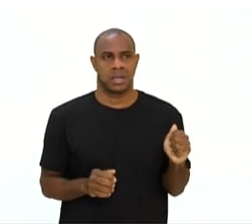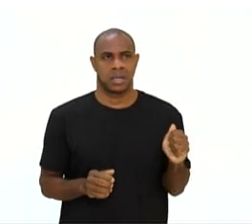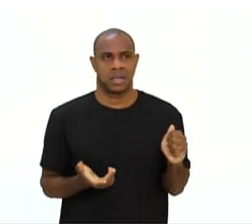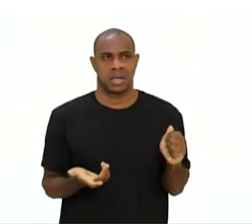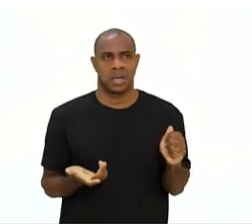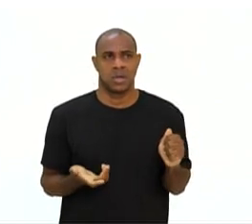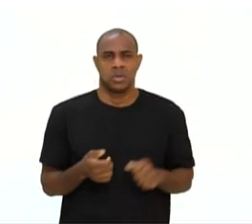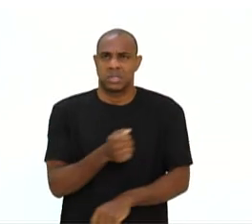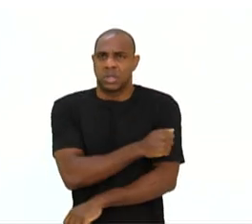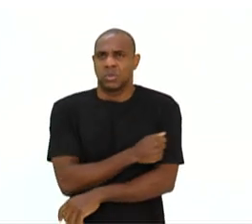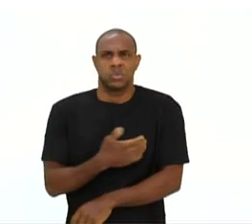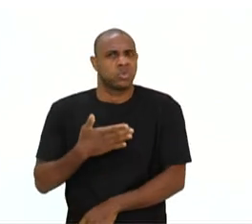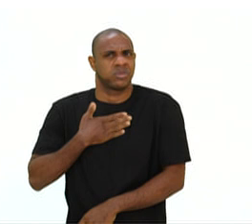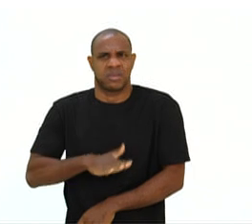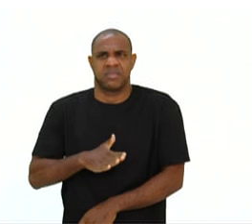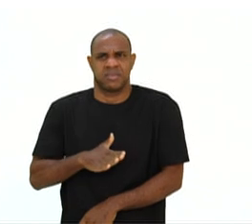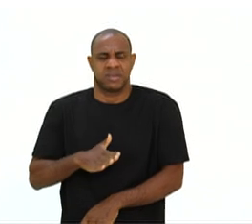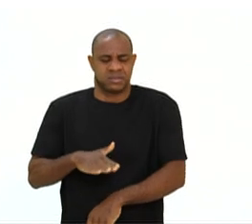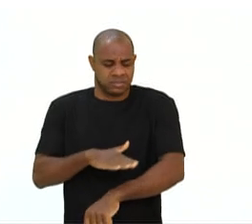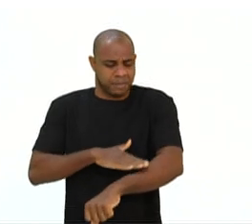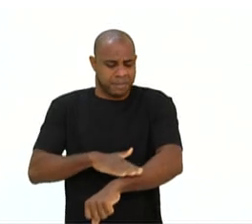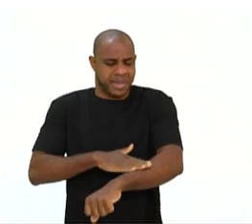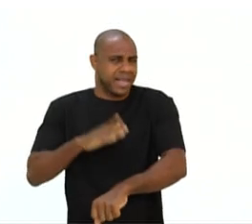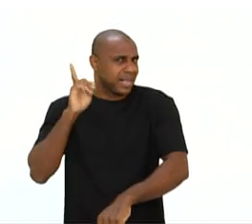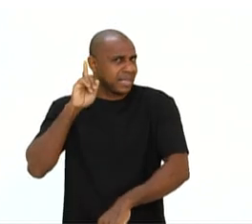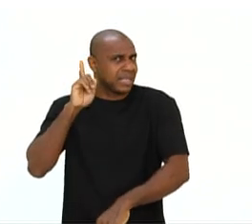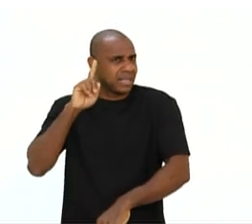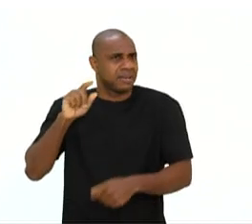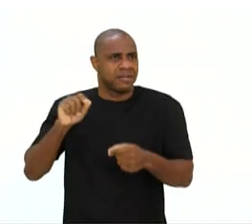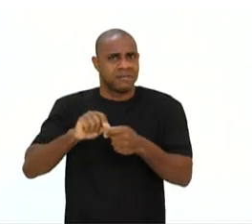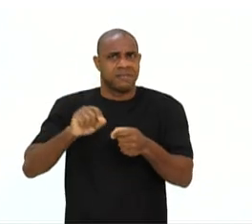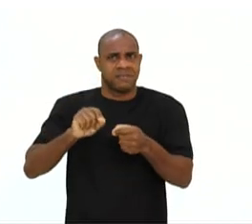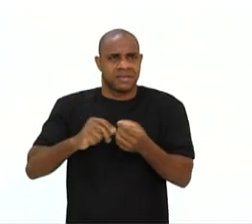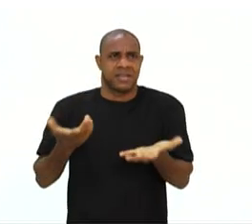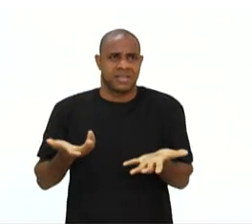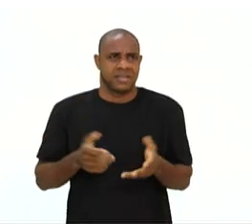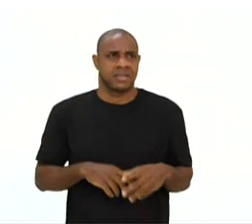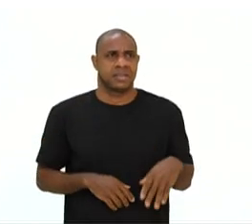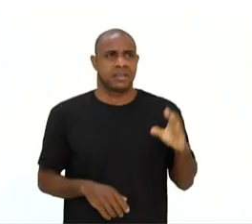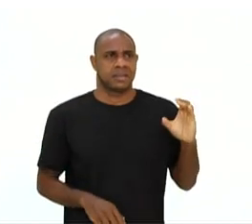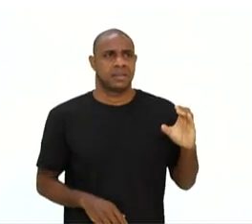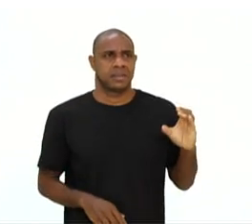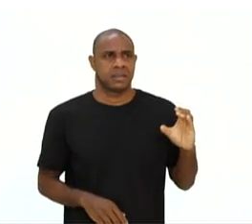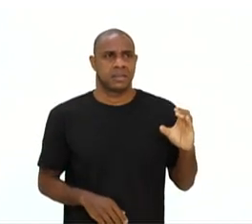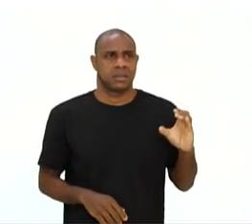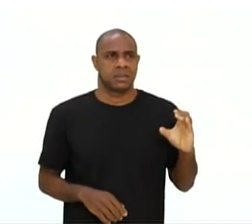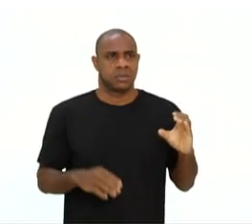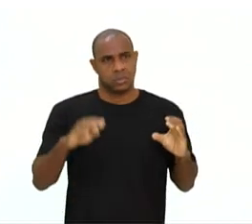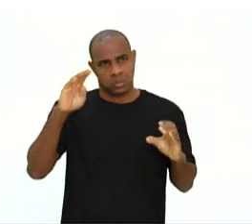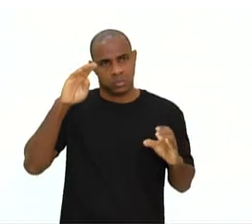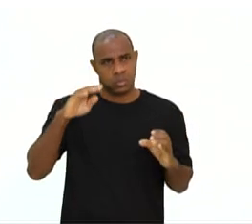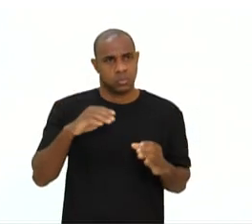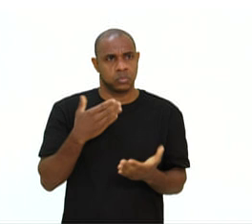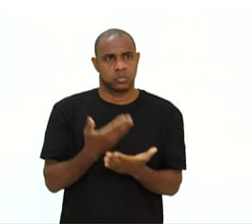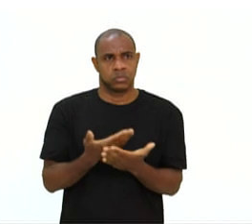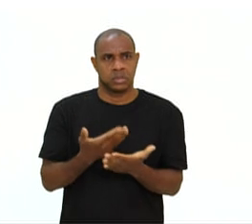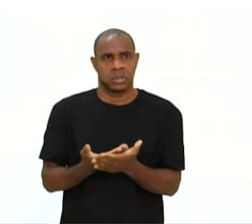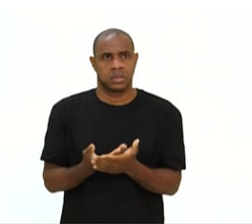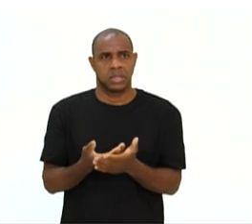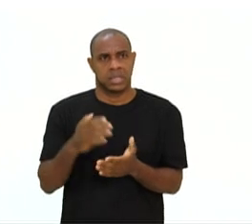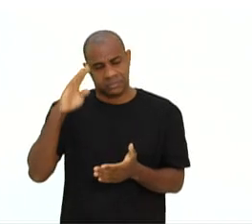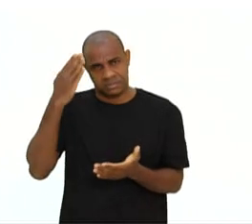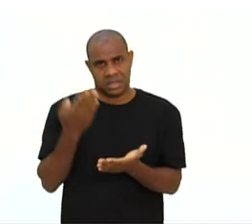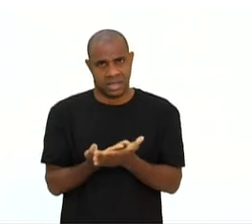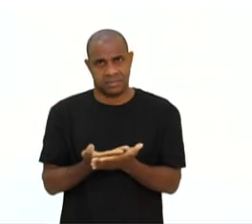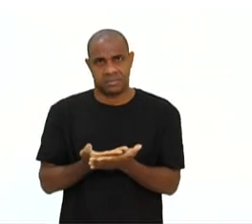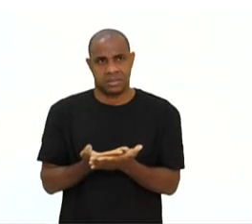faziam. The student believes he's free like the instructor. O estudante acreditava que podia ser livre como